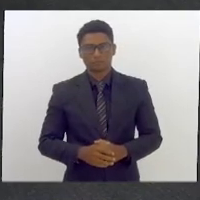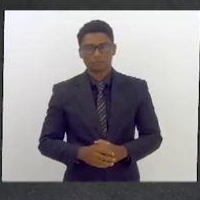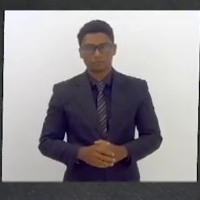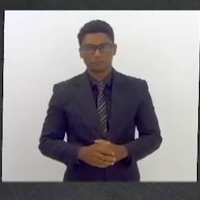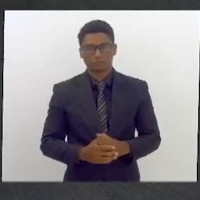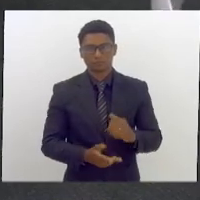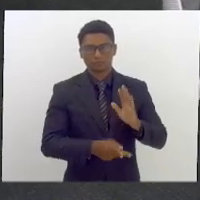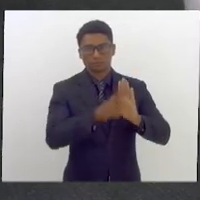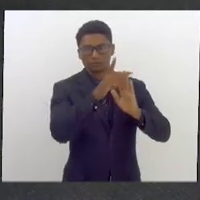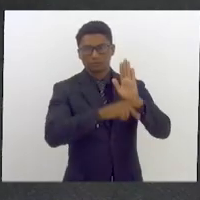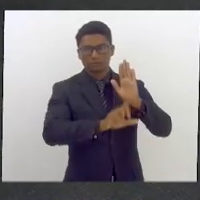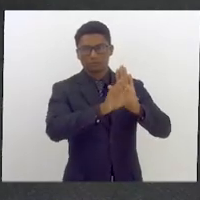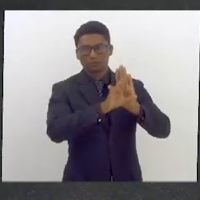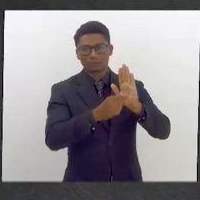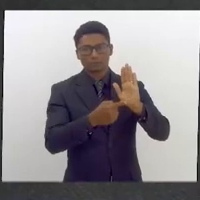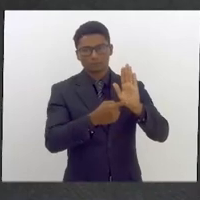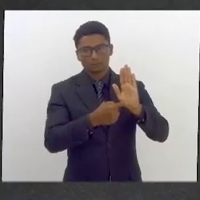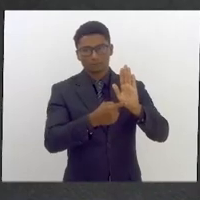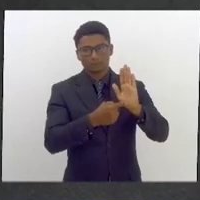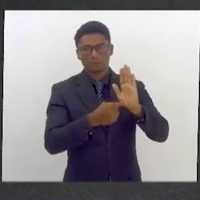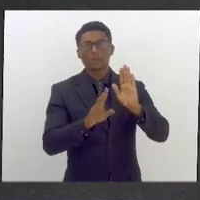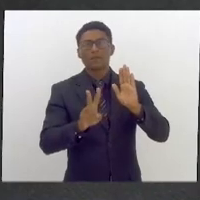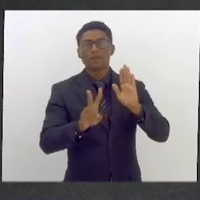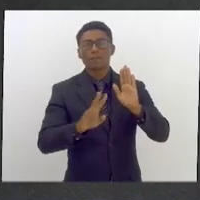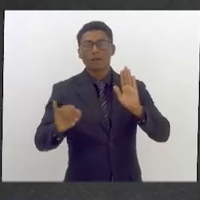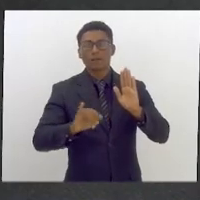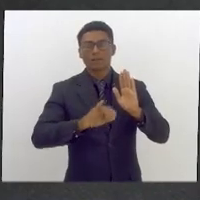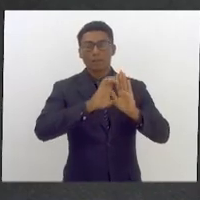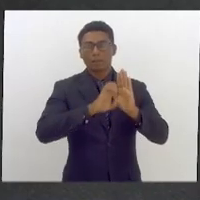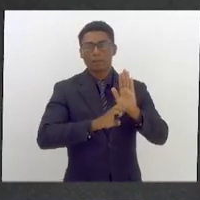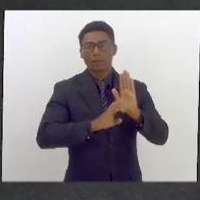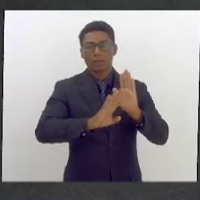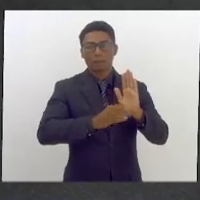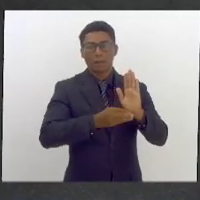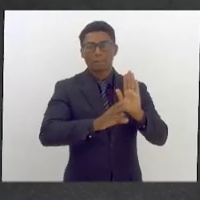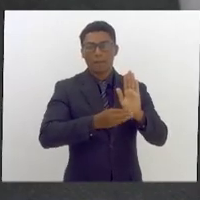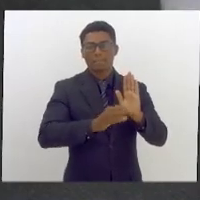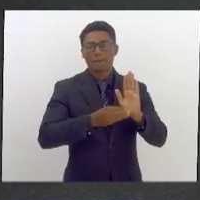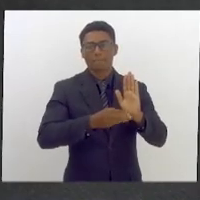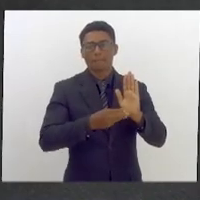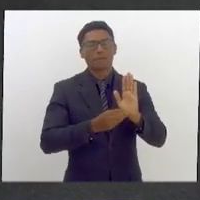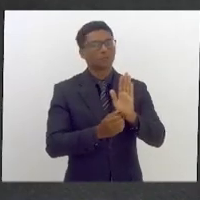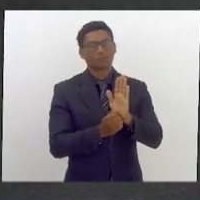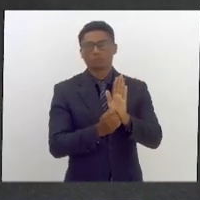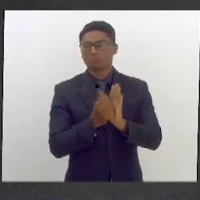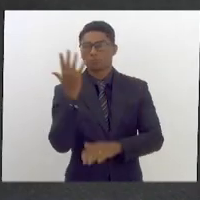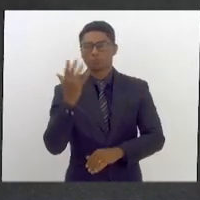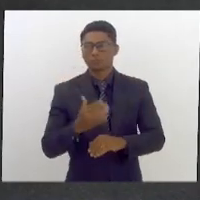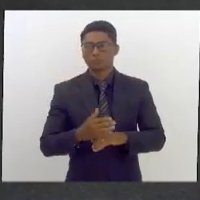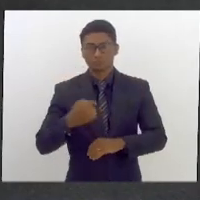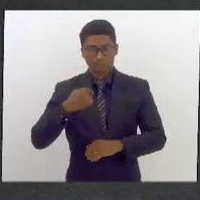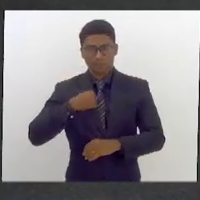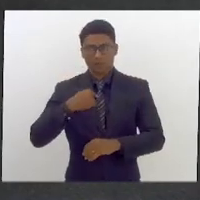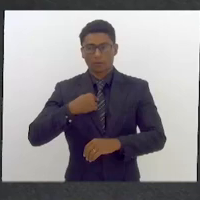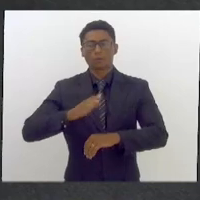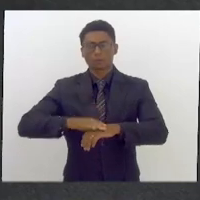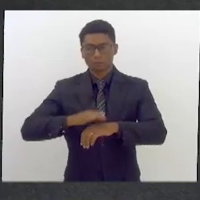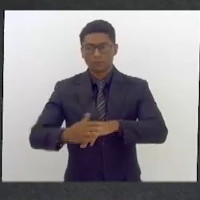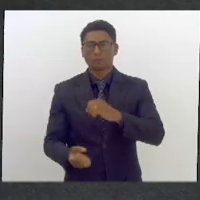projeto vai receber uma pilha de emendas. Só eu mesmo fiz